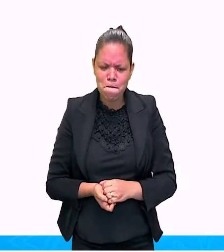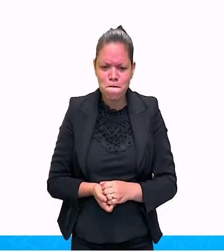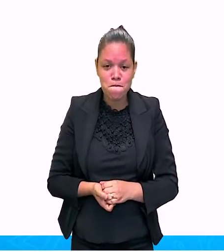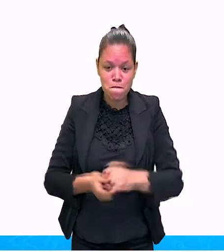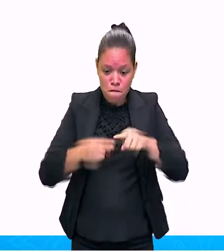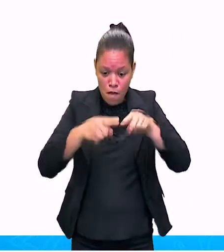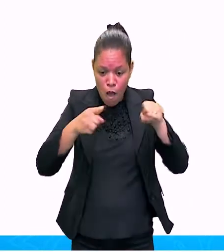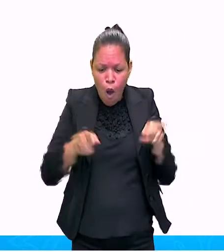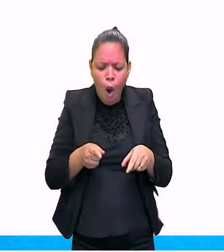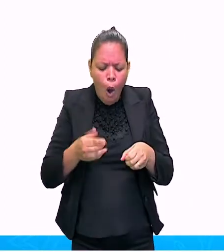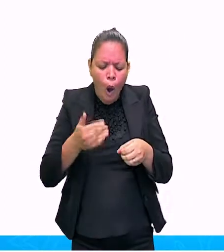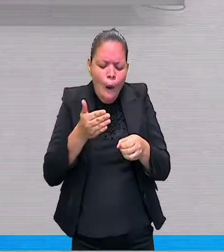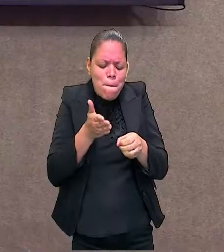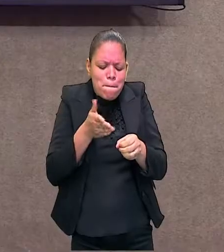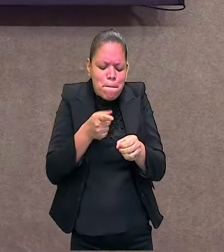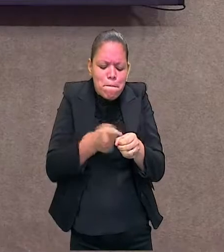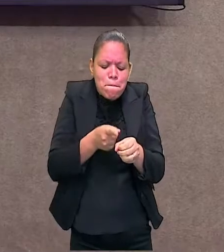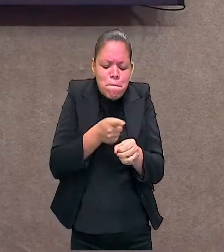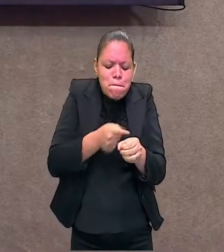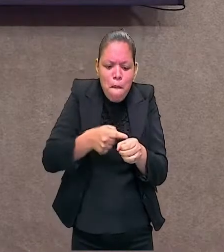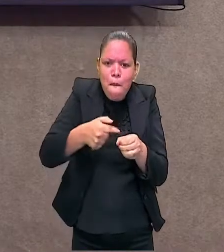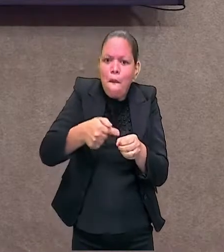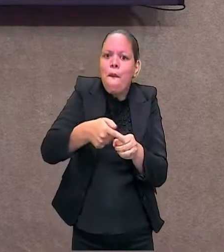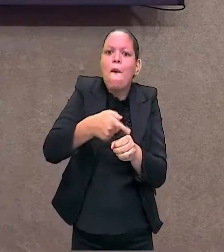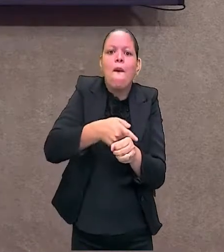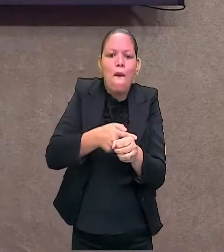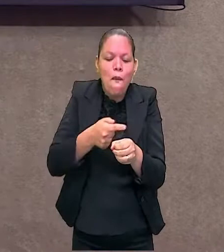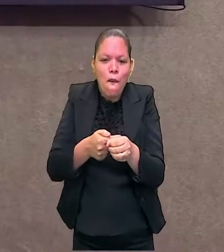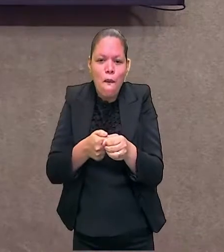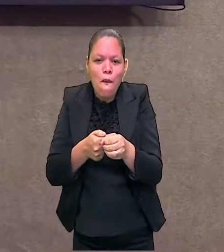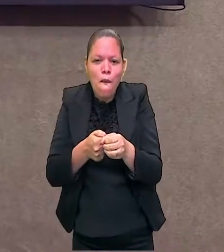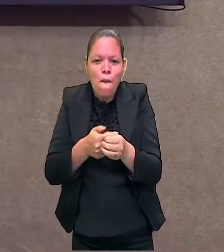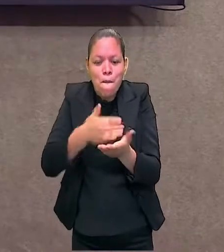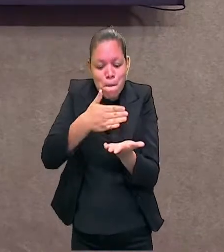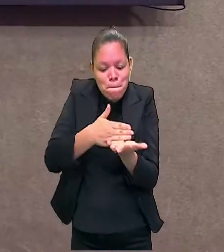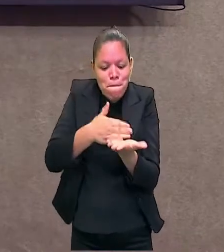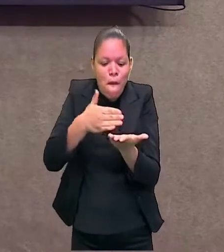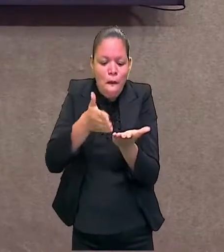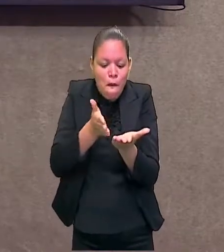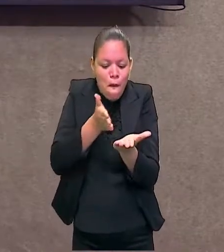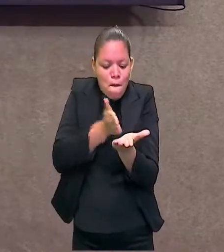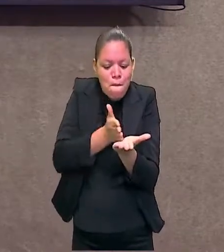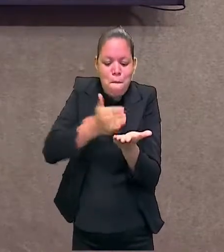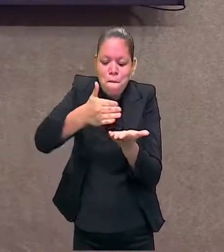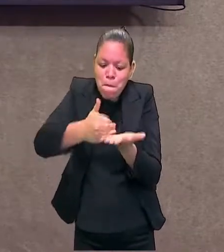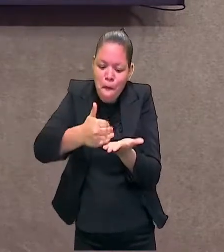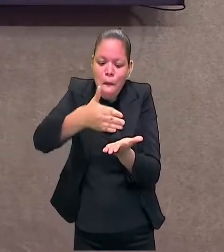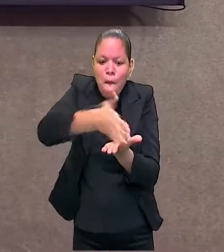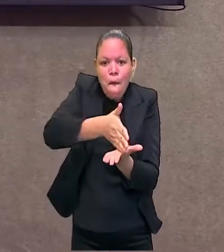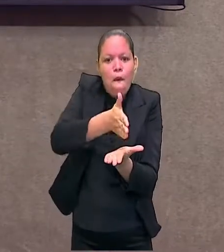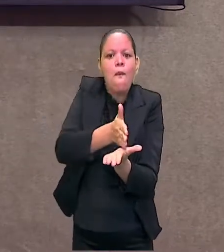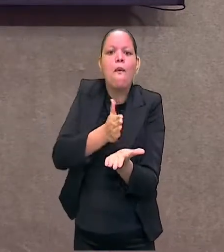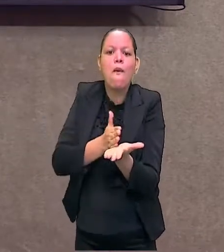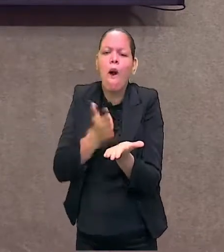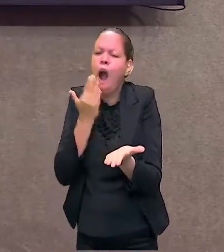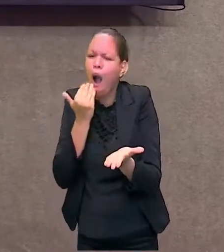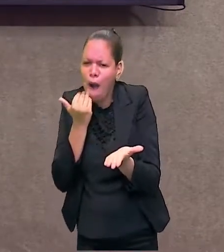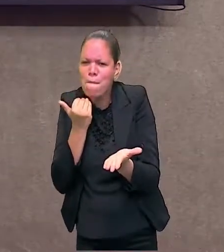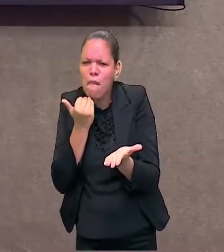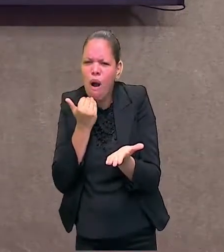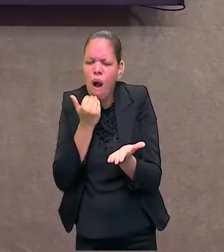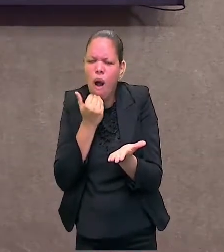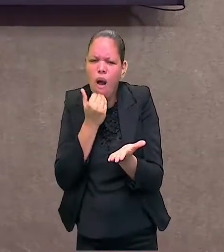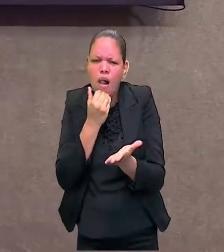de barriga. Olha que eu escuto isso até hoje. Na explicação da ciência,